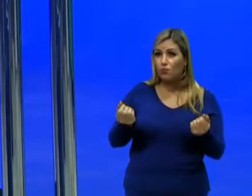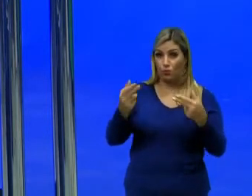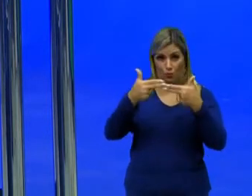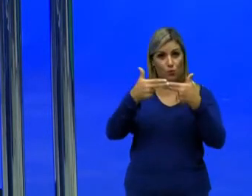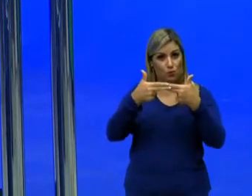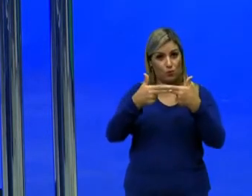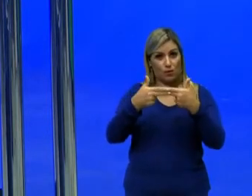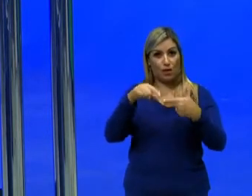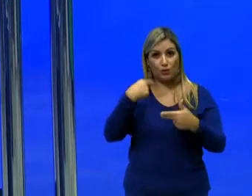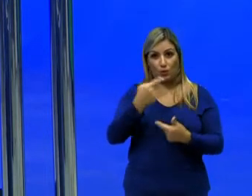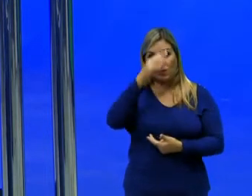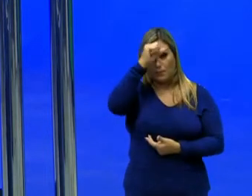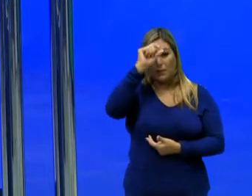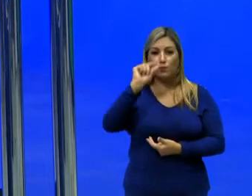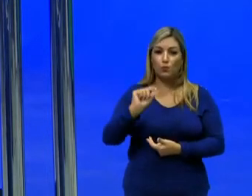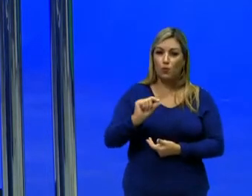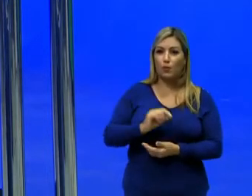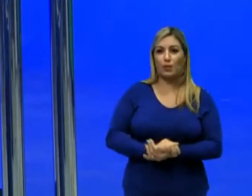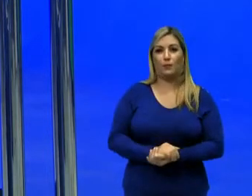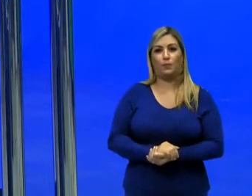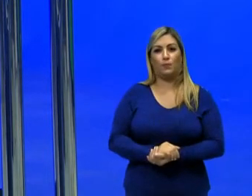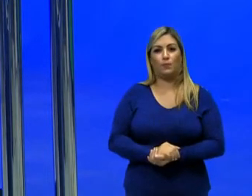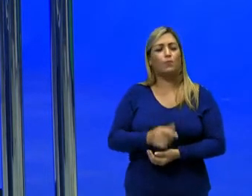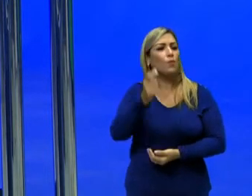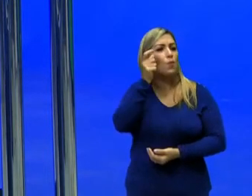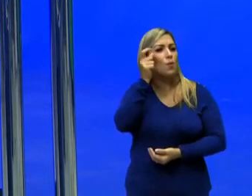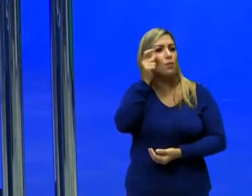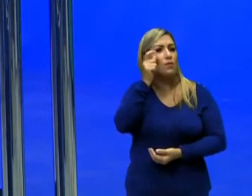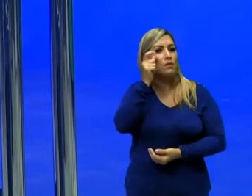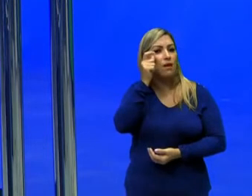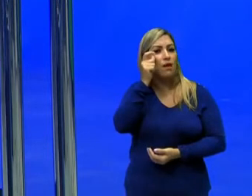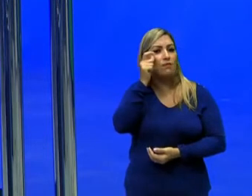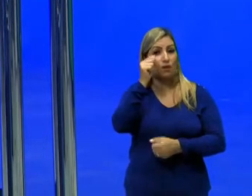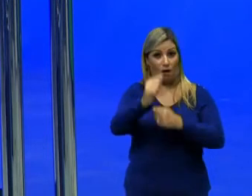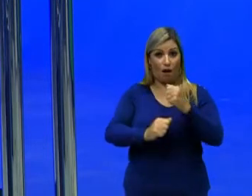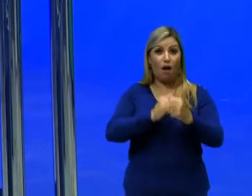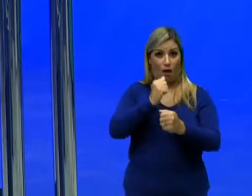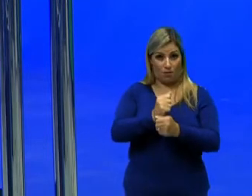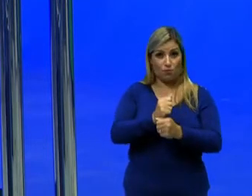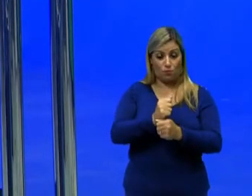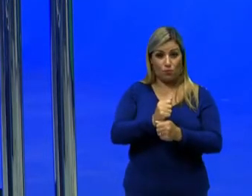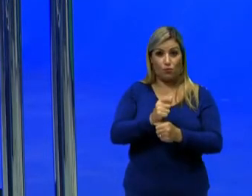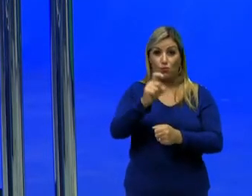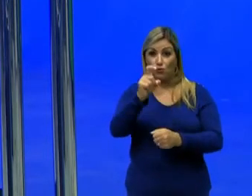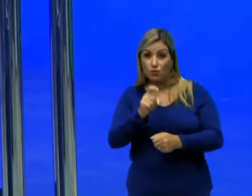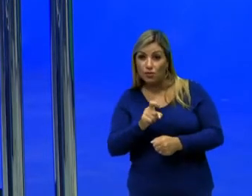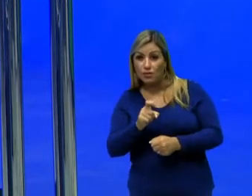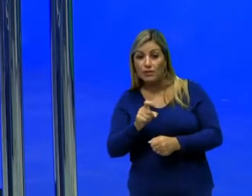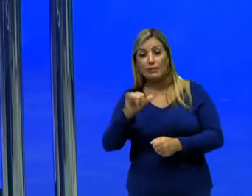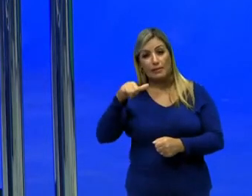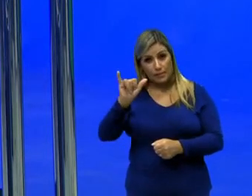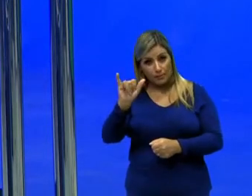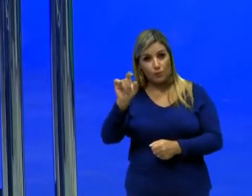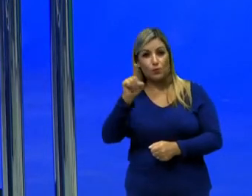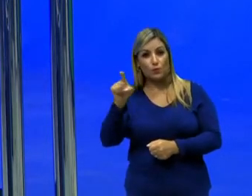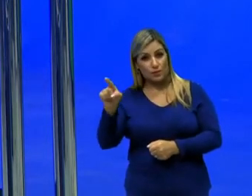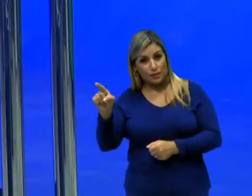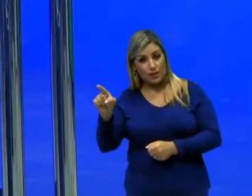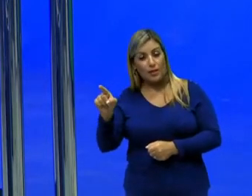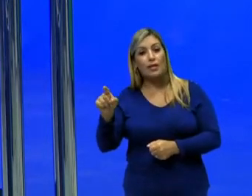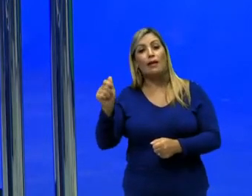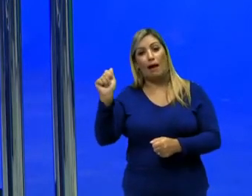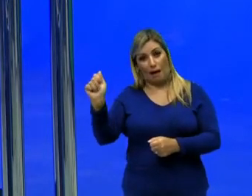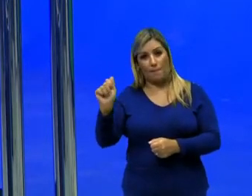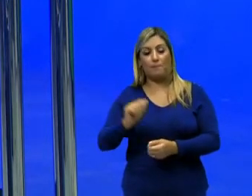aplicar o que aprendemos aí um pouquinho né observe os átomos hipotéticos x y z